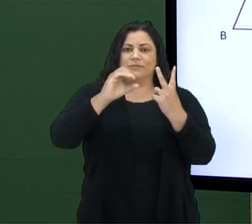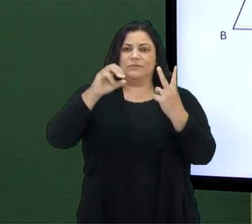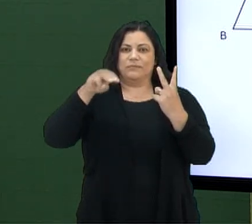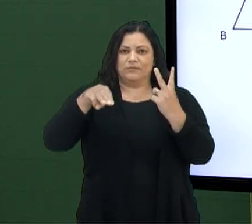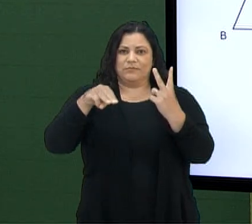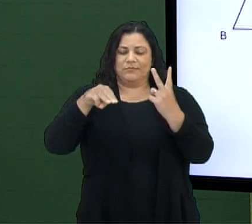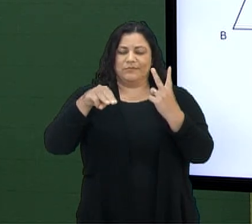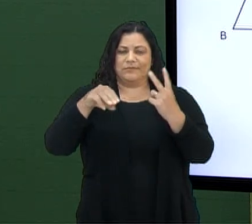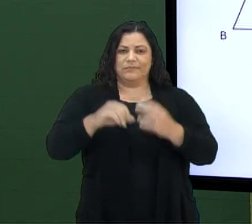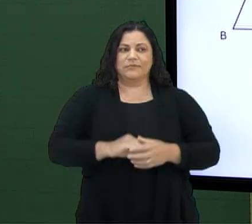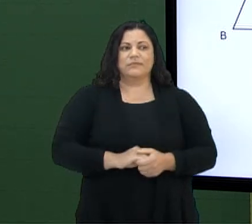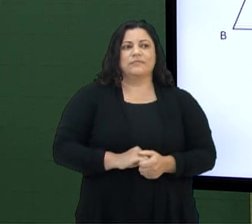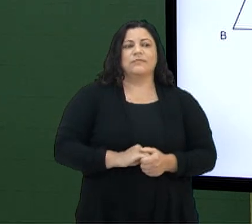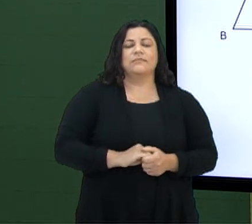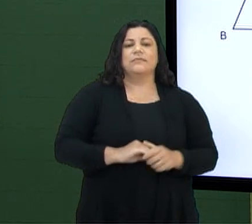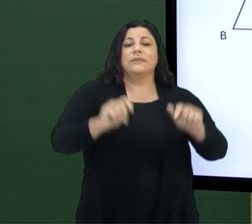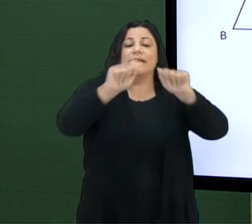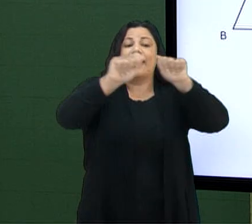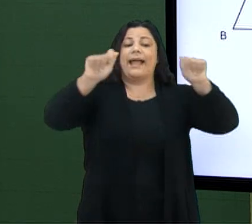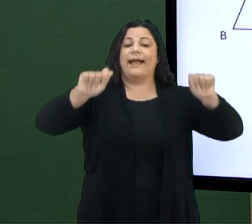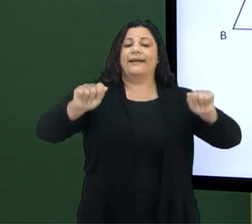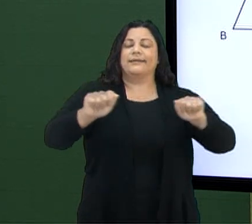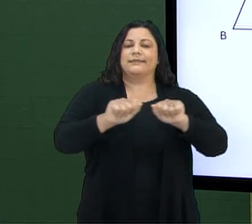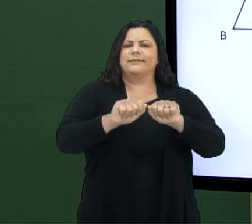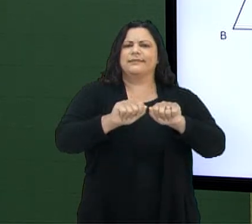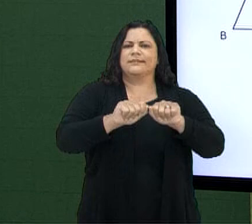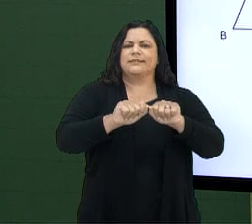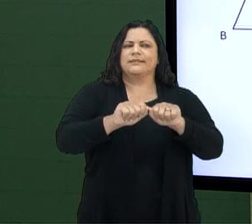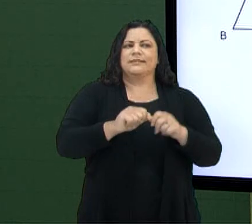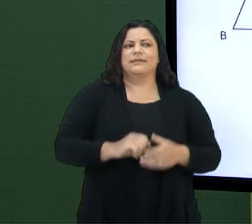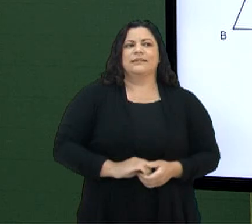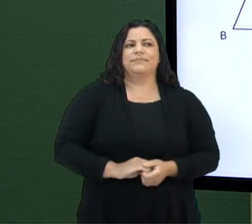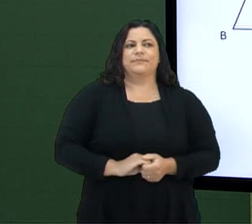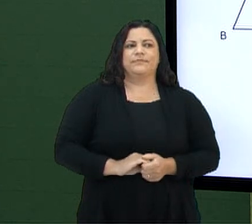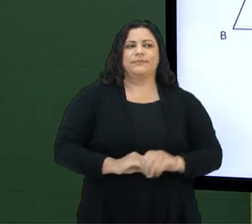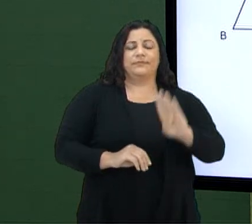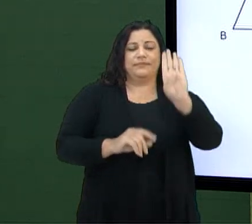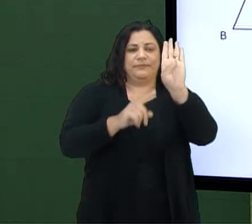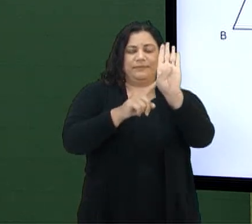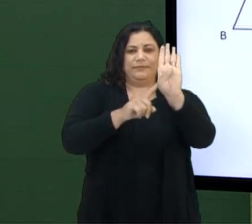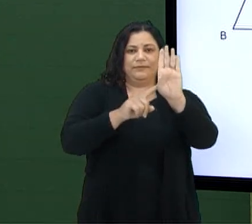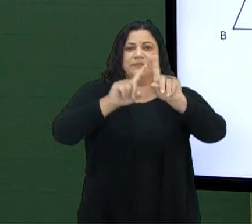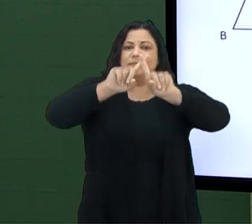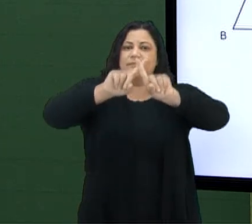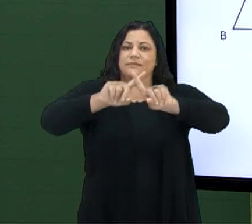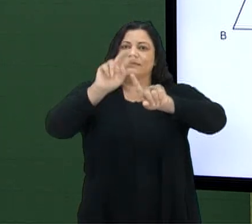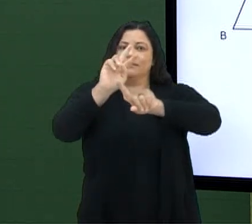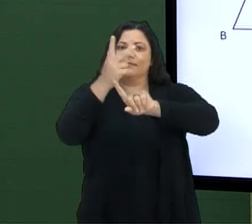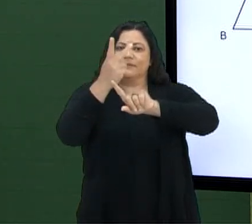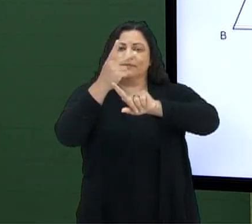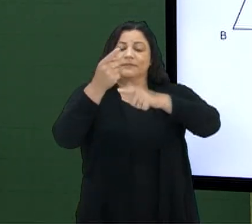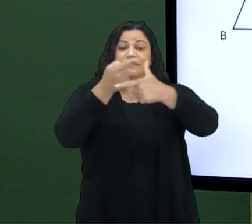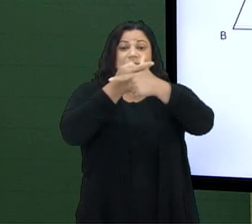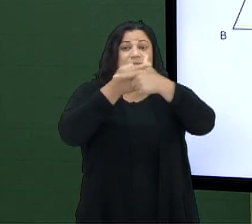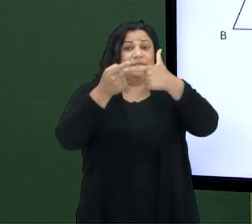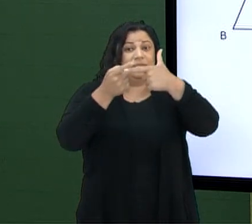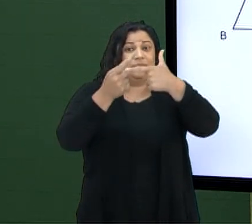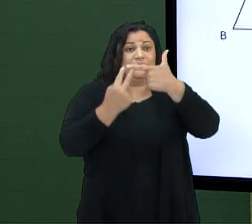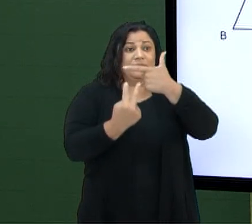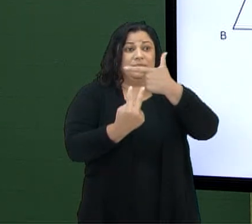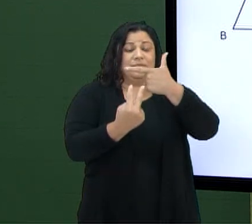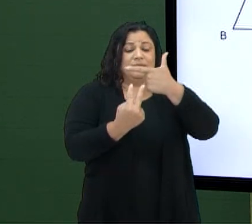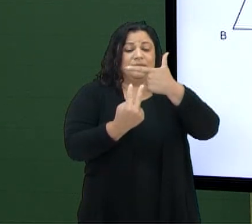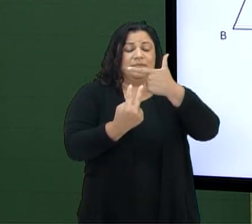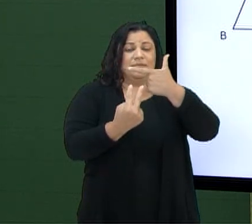a área. A área é base vezes altura divididos por 2. A base é 2, então a área